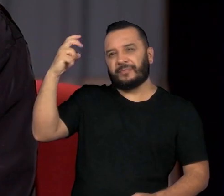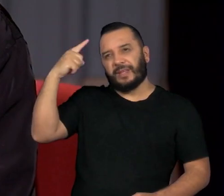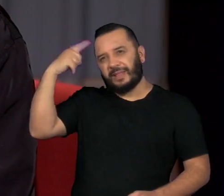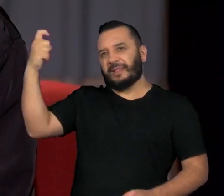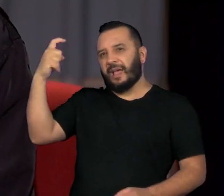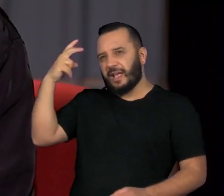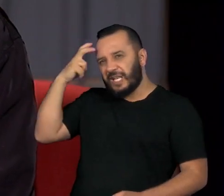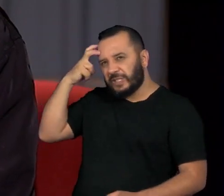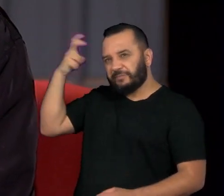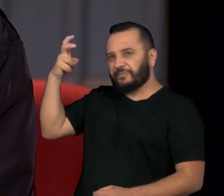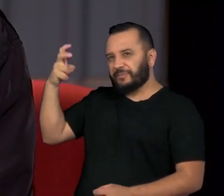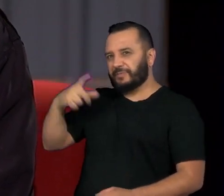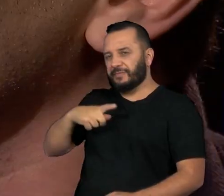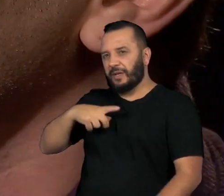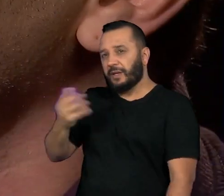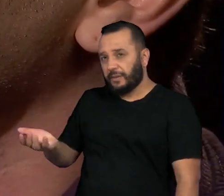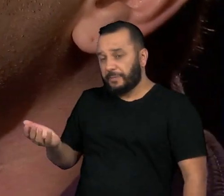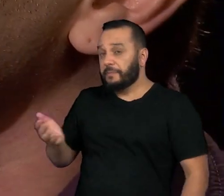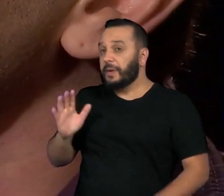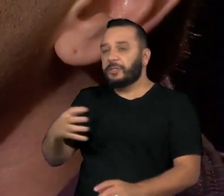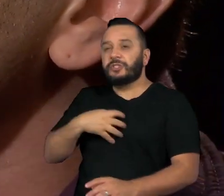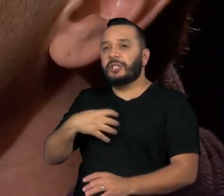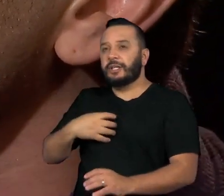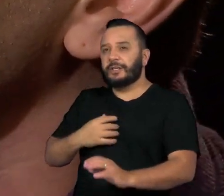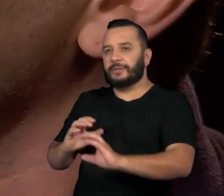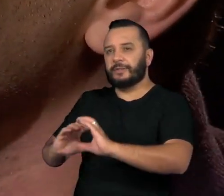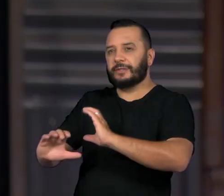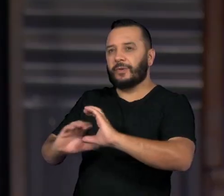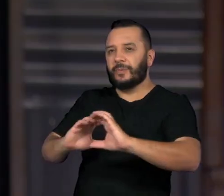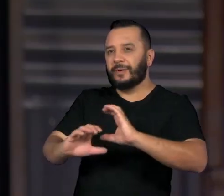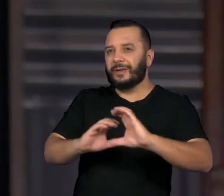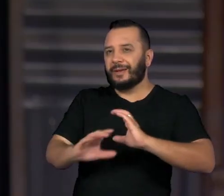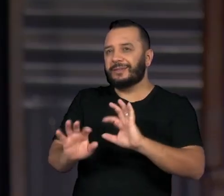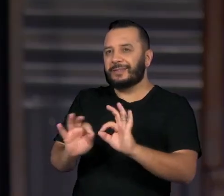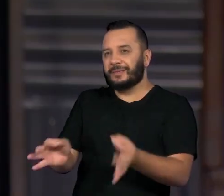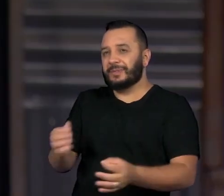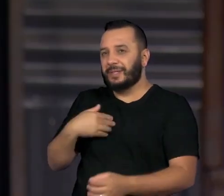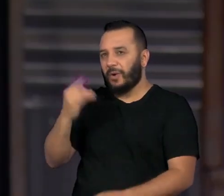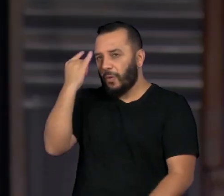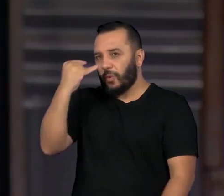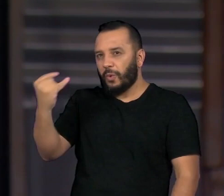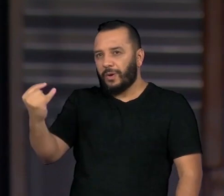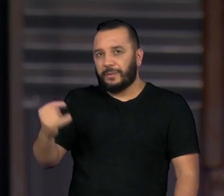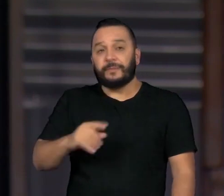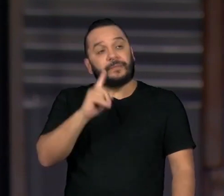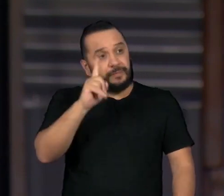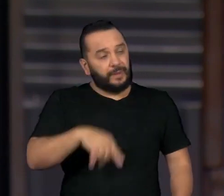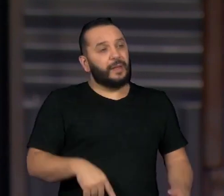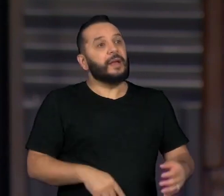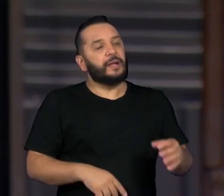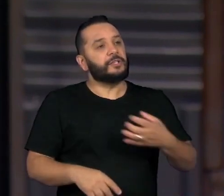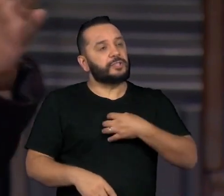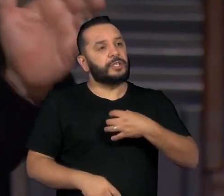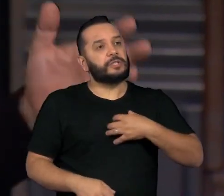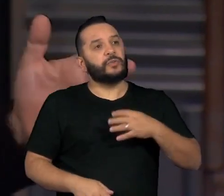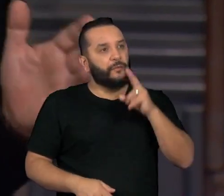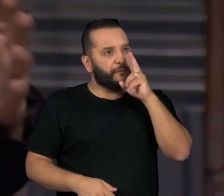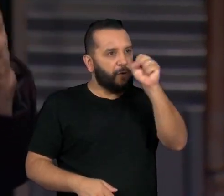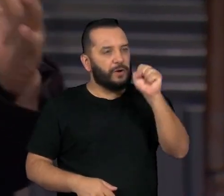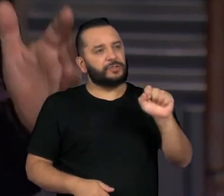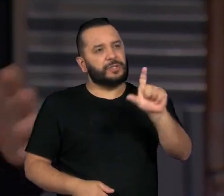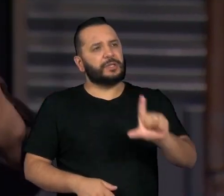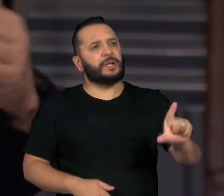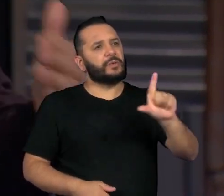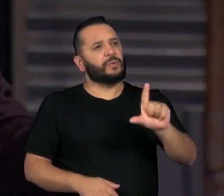maneira de se comunicar que me atrai. E essa é a força da literatura brasileira em